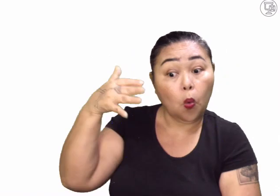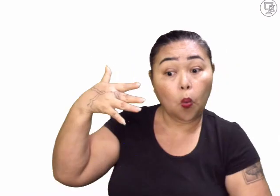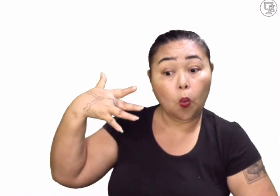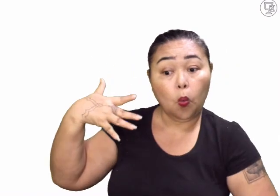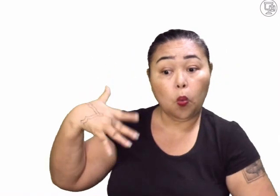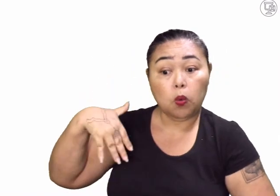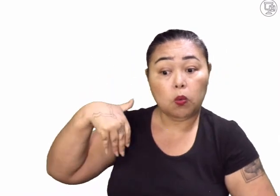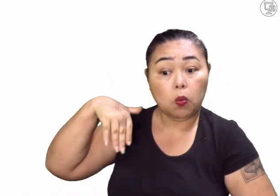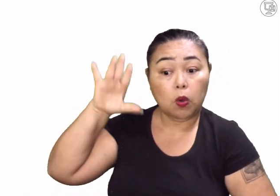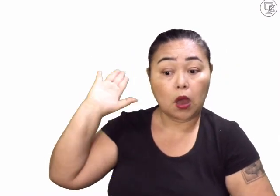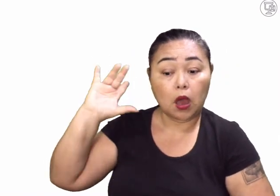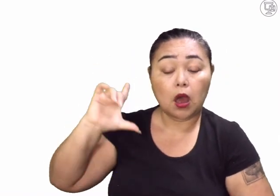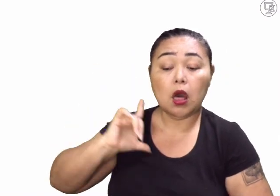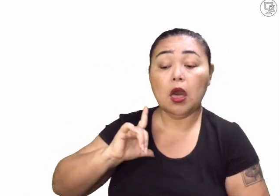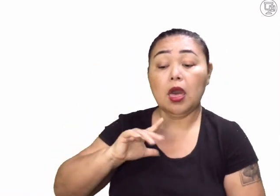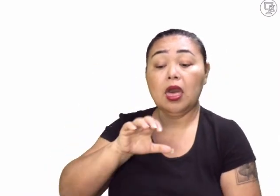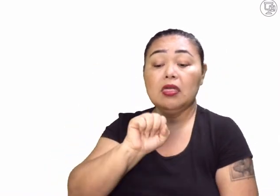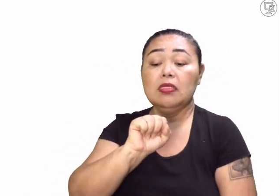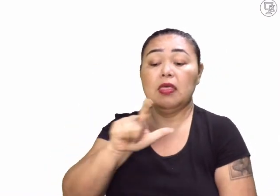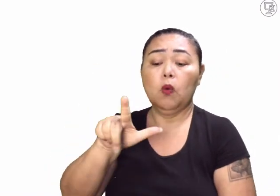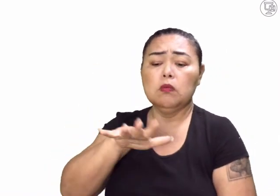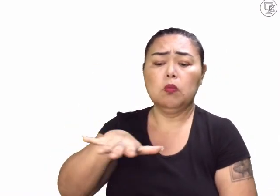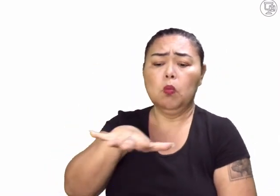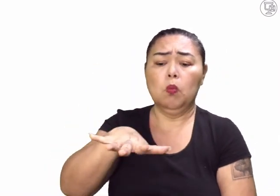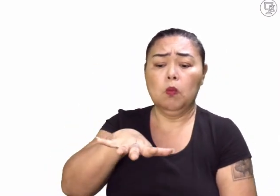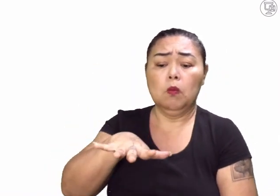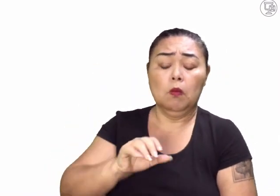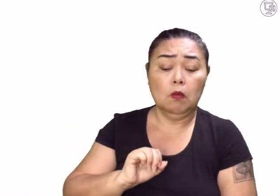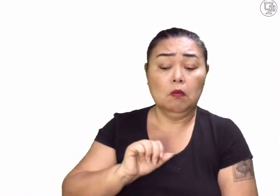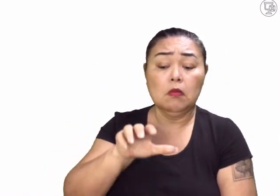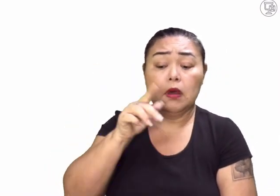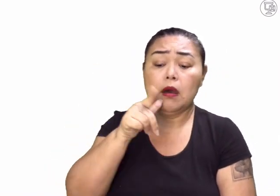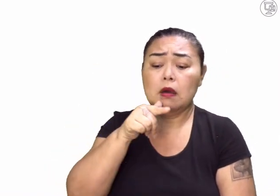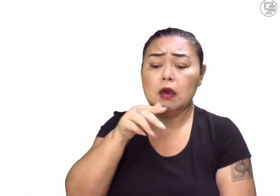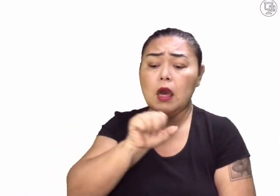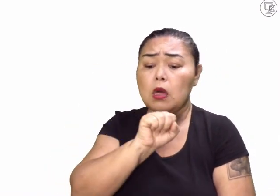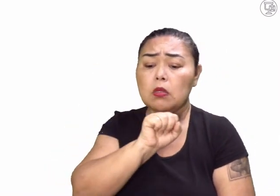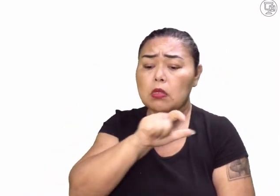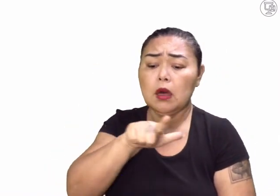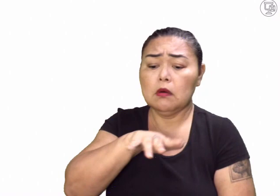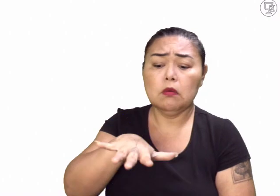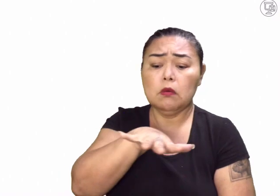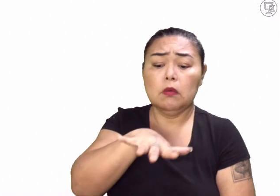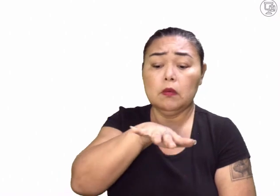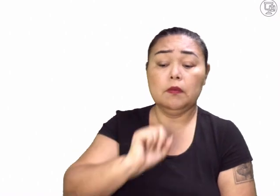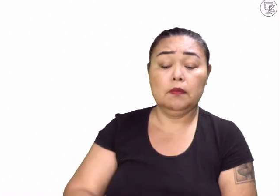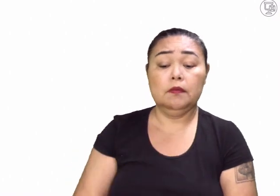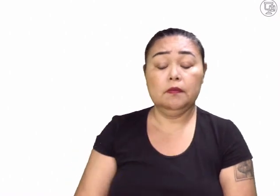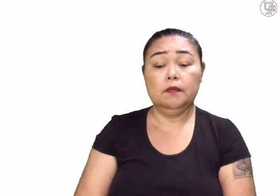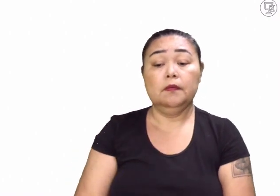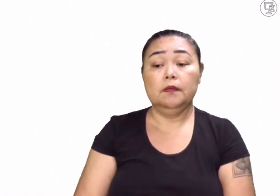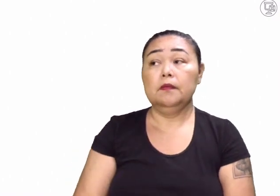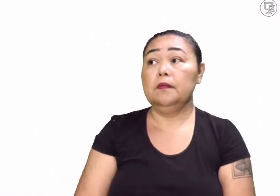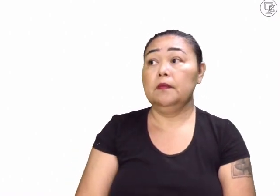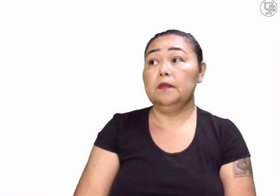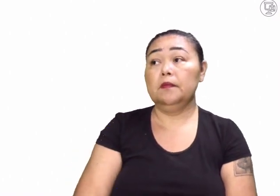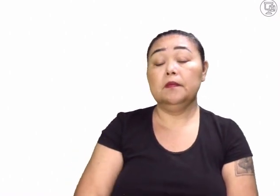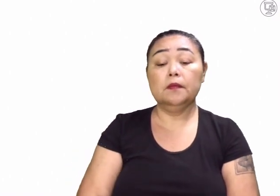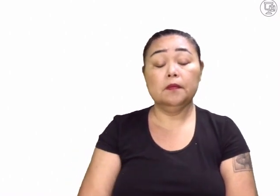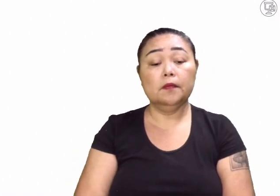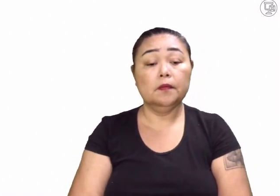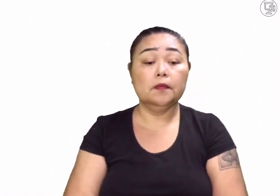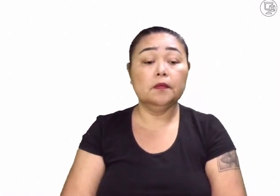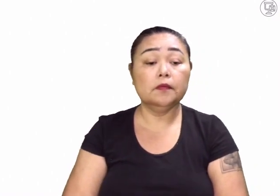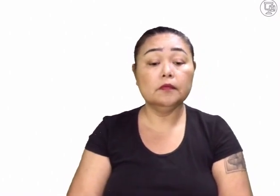97% é salgada. É água salgada.